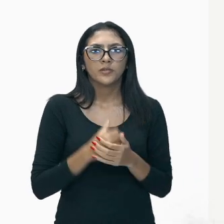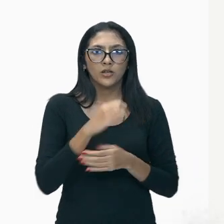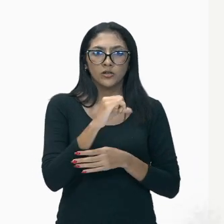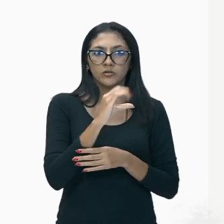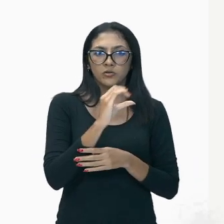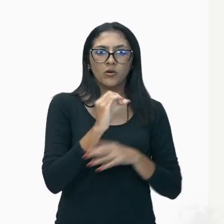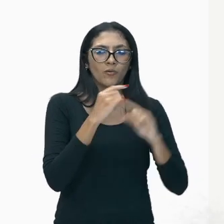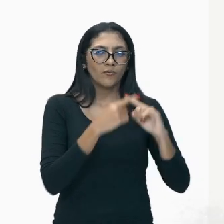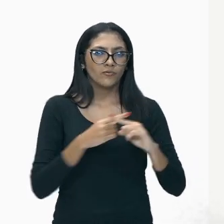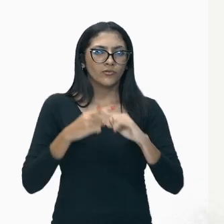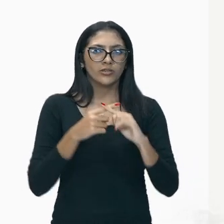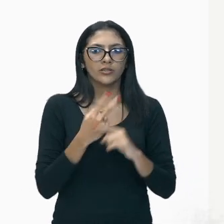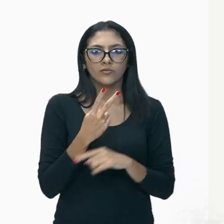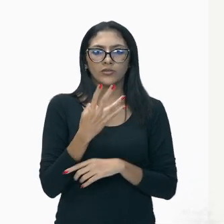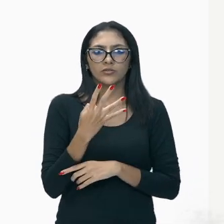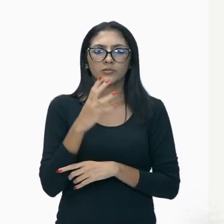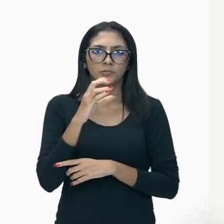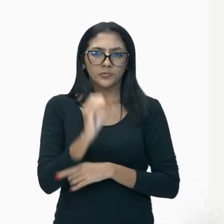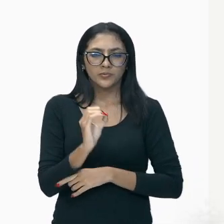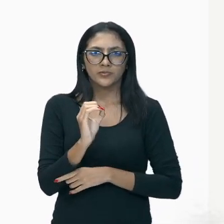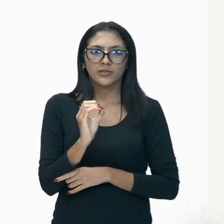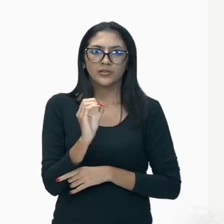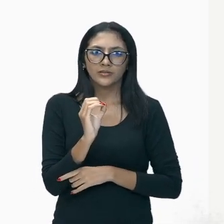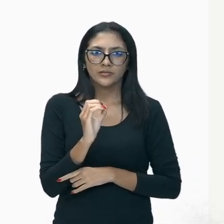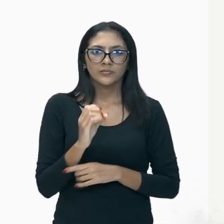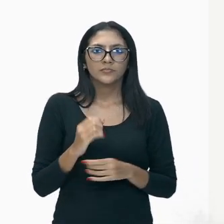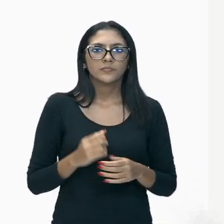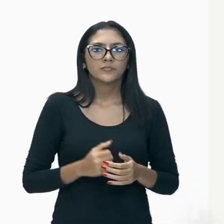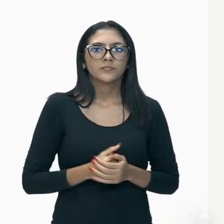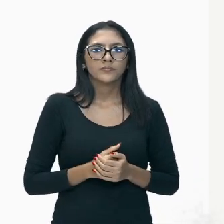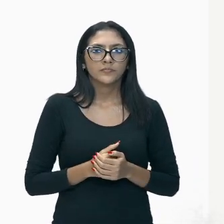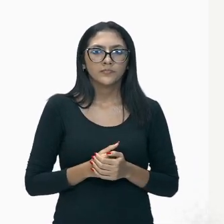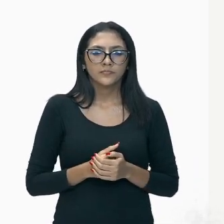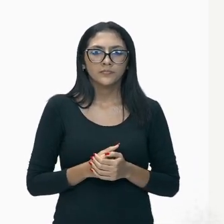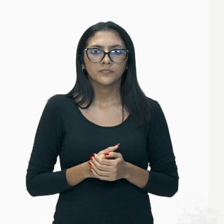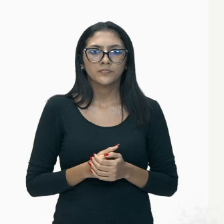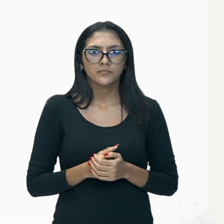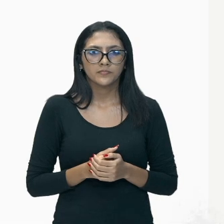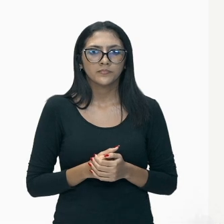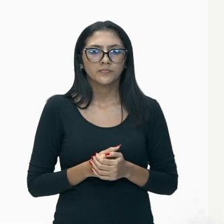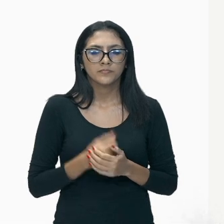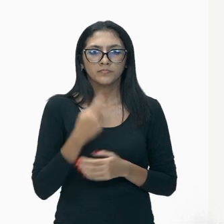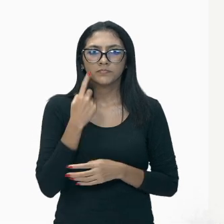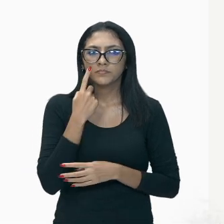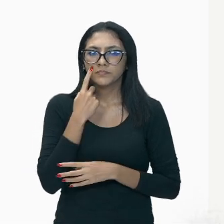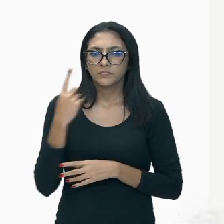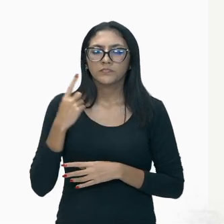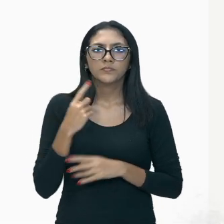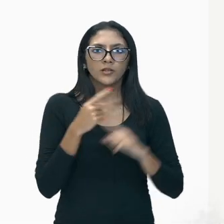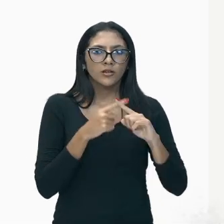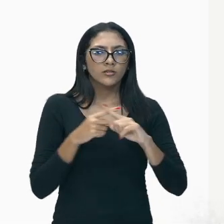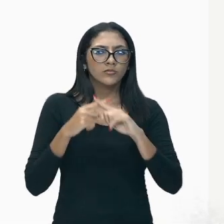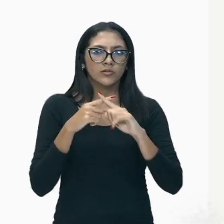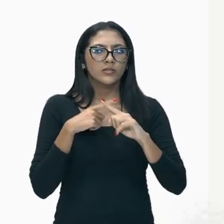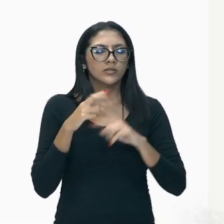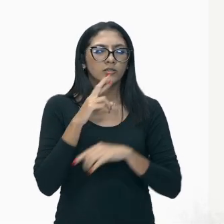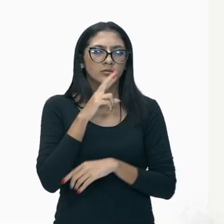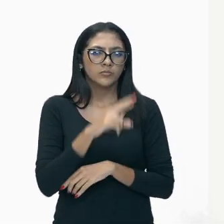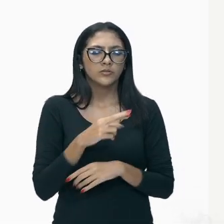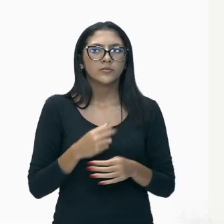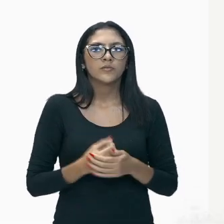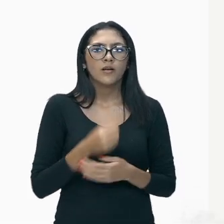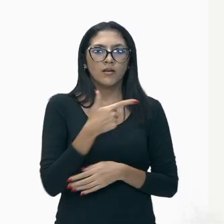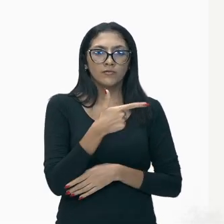90 vezes 240, multiplico 240 vezes 90 equivale